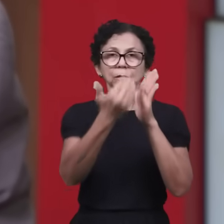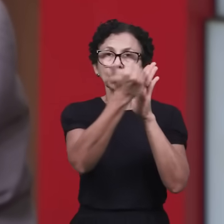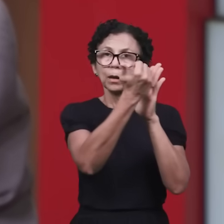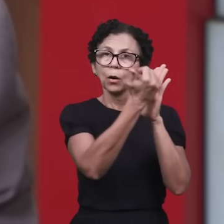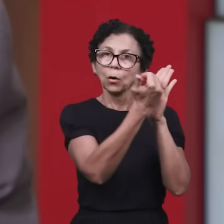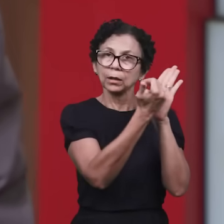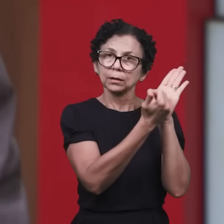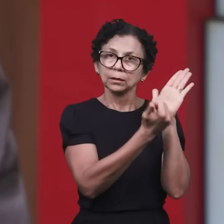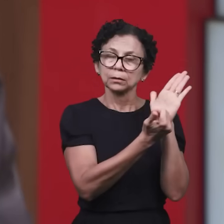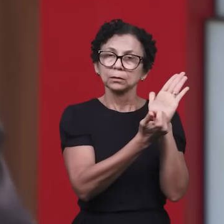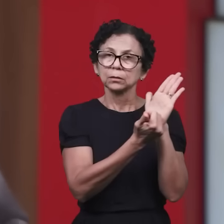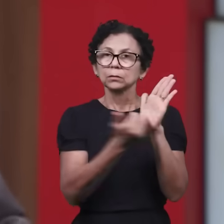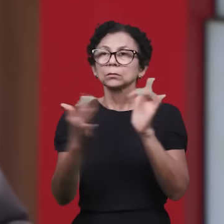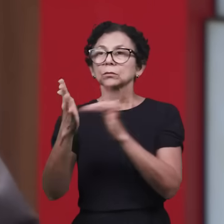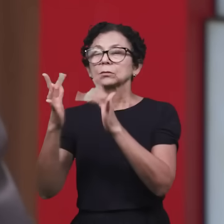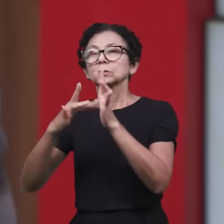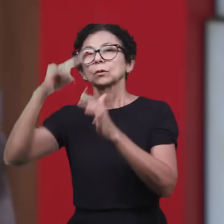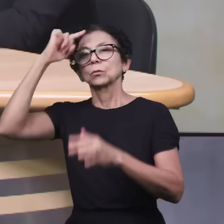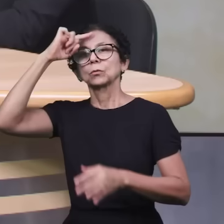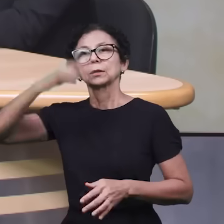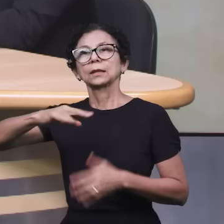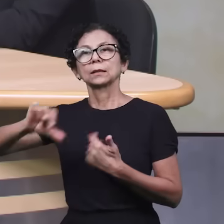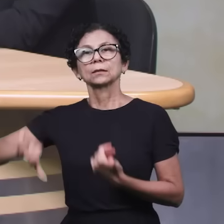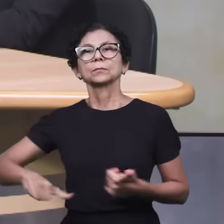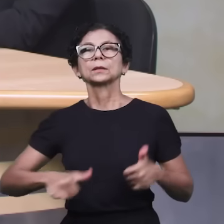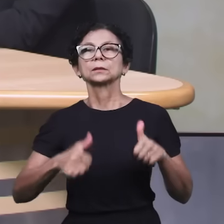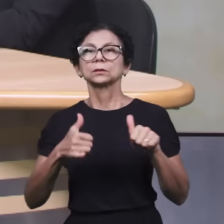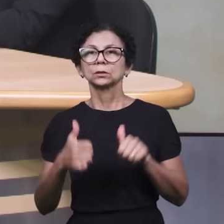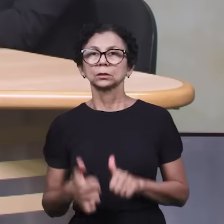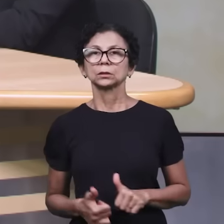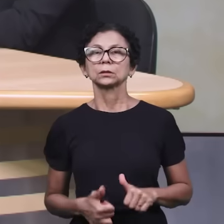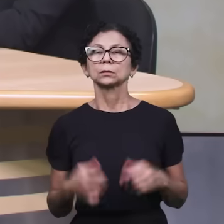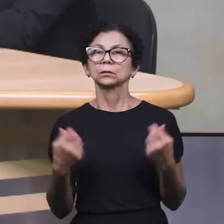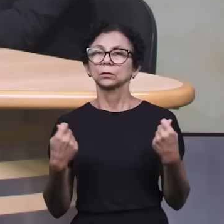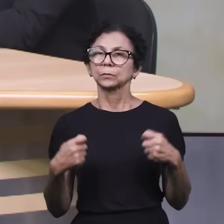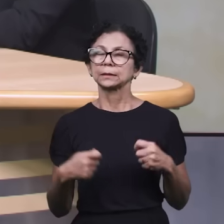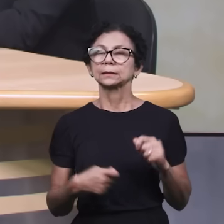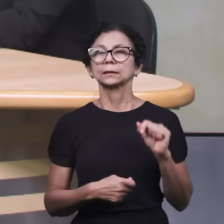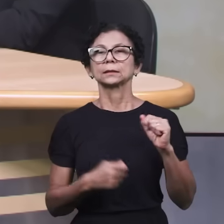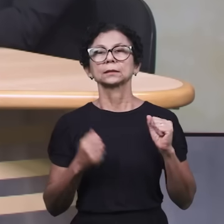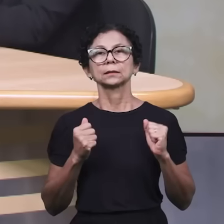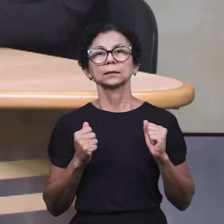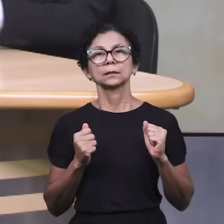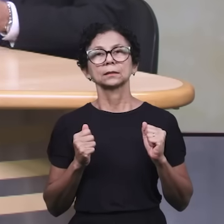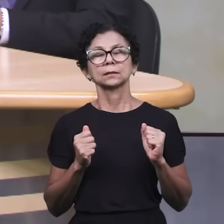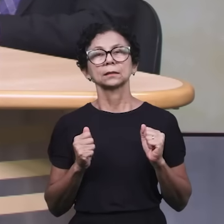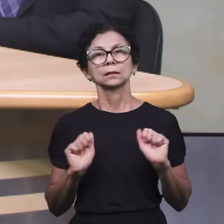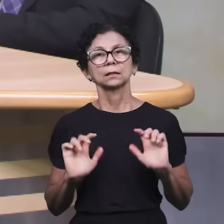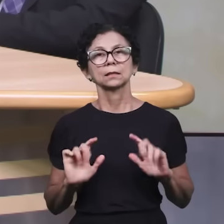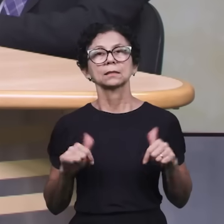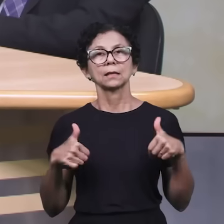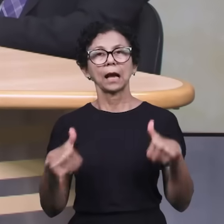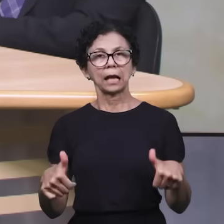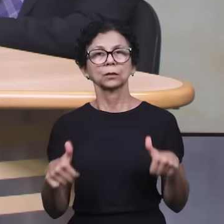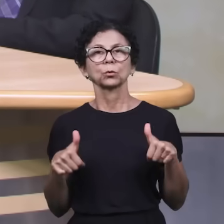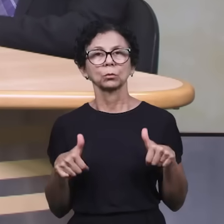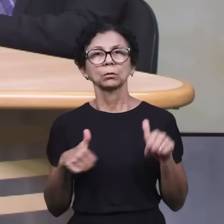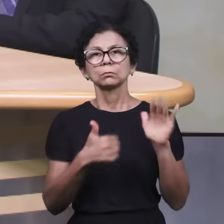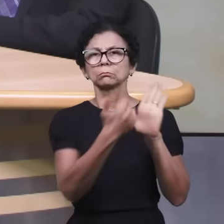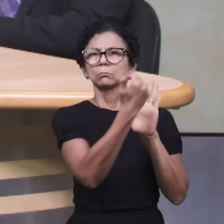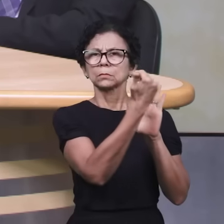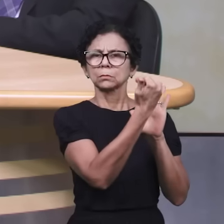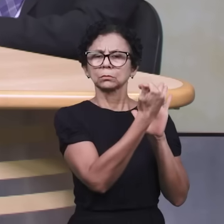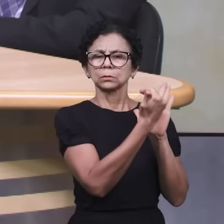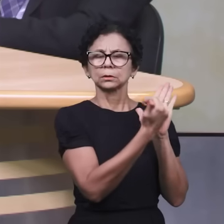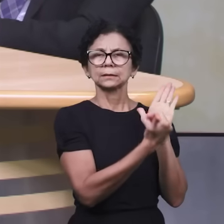disciplina a liturgia do ato. E tem um aspecto também aqui, né, Amadeu? Aqui está mencionada a Trindade, né? Exatamente. Pai, Filho e Espírito Santo. Exatamente.